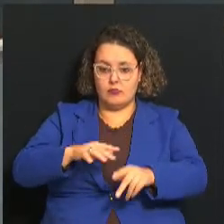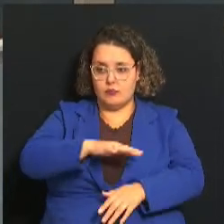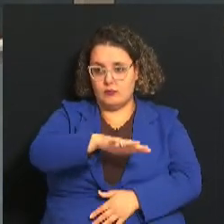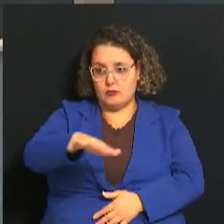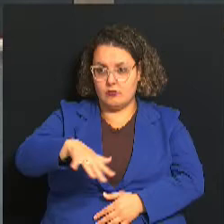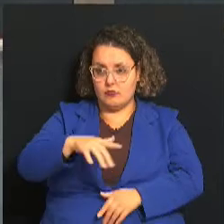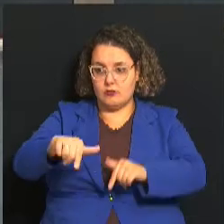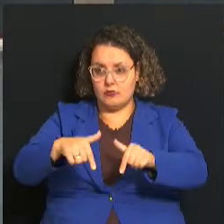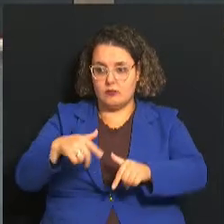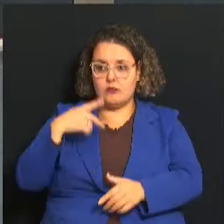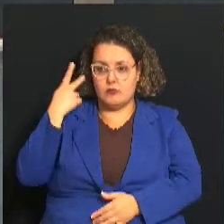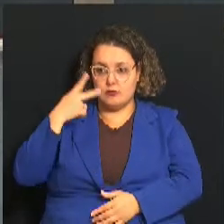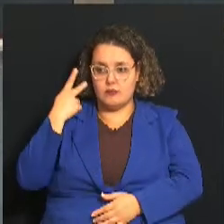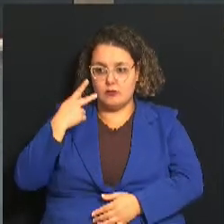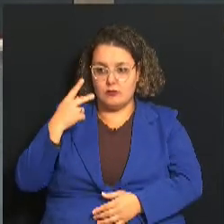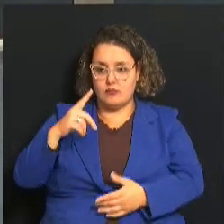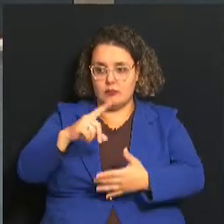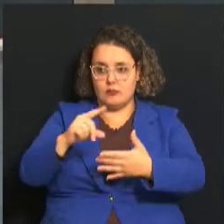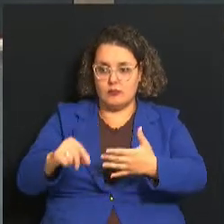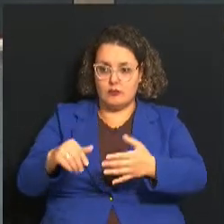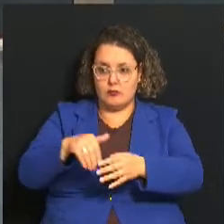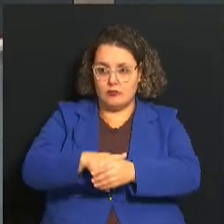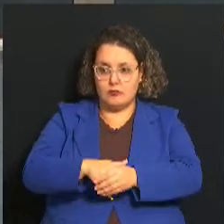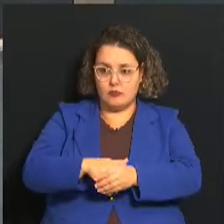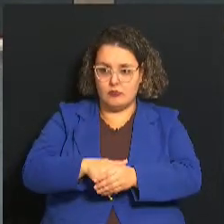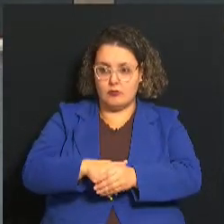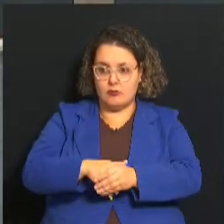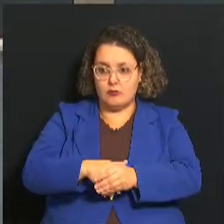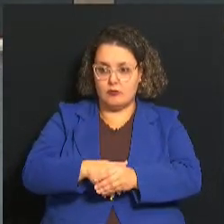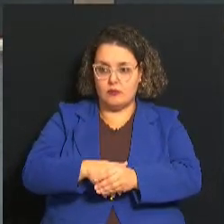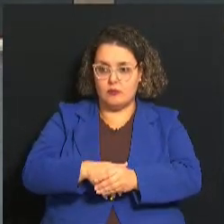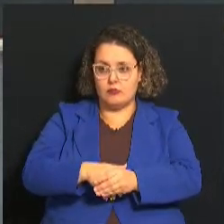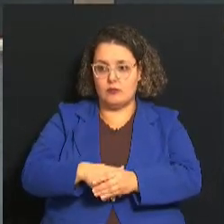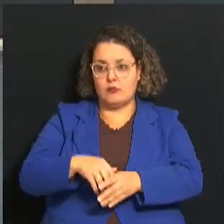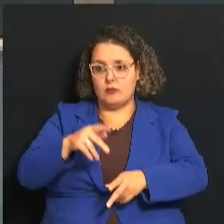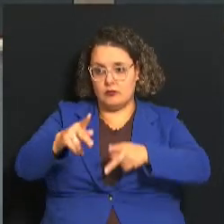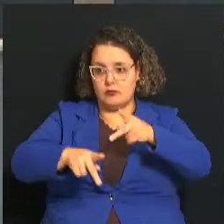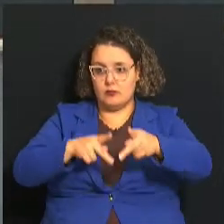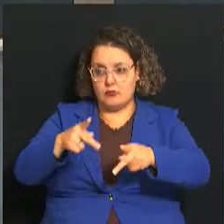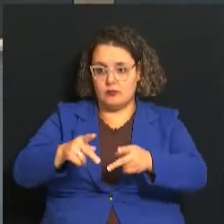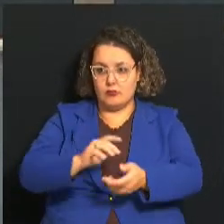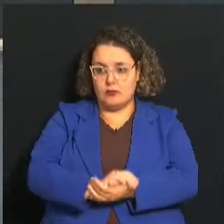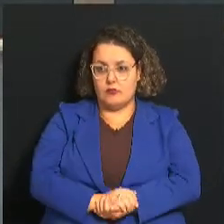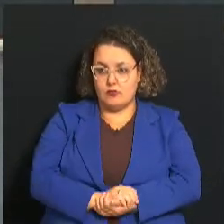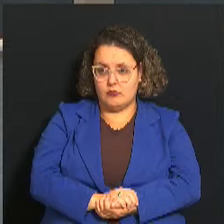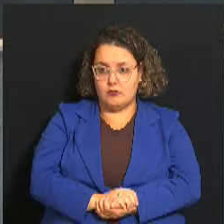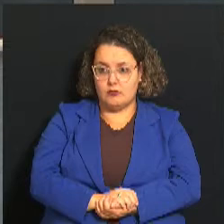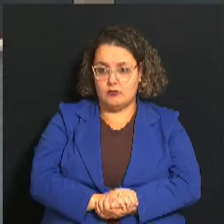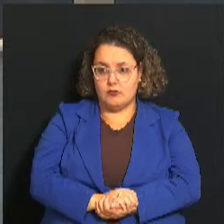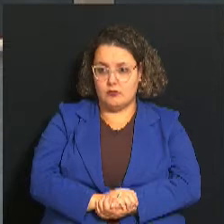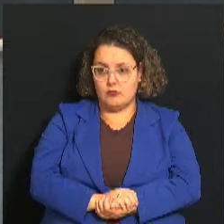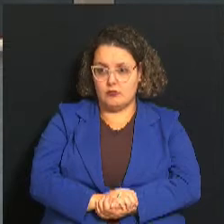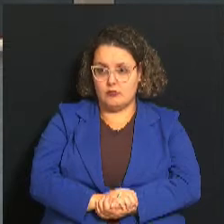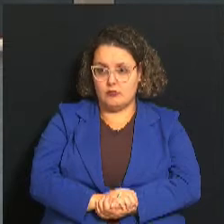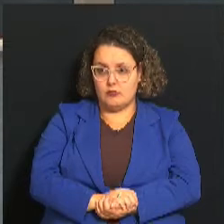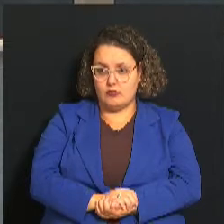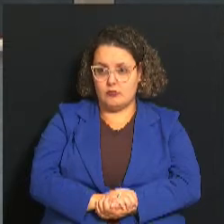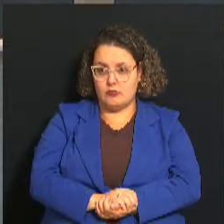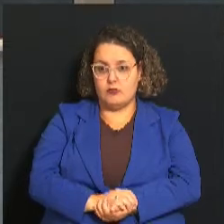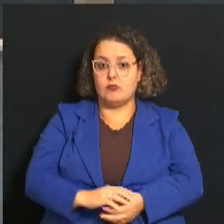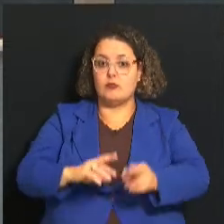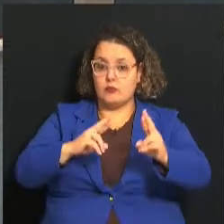os vereadores eleitos através do voto popular. E espero que por um longo tempo,